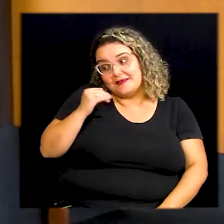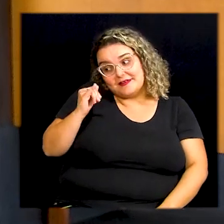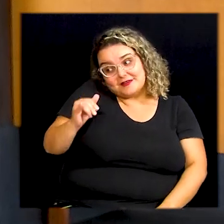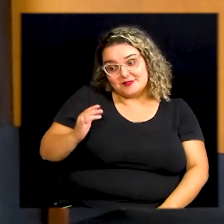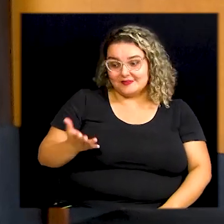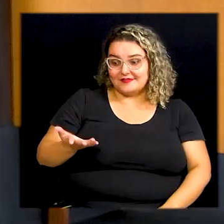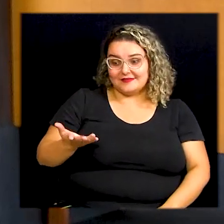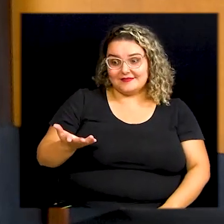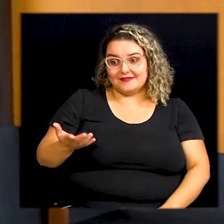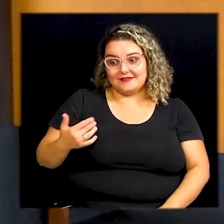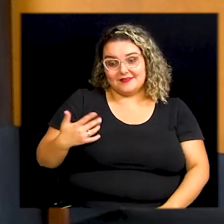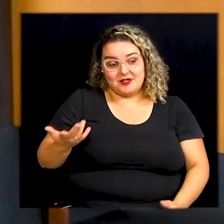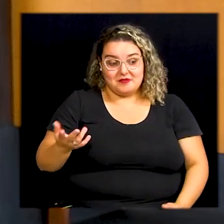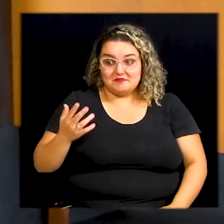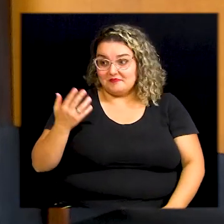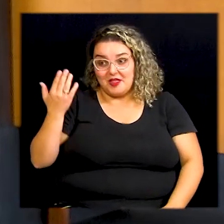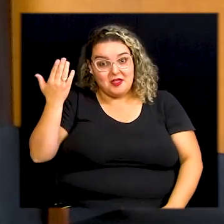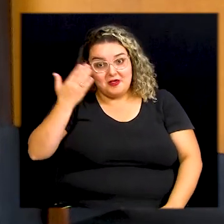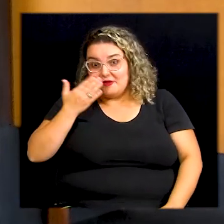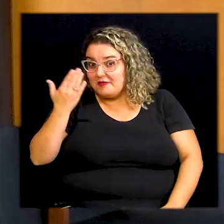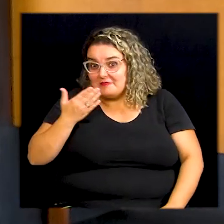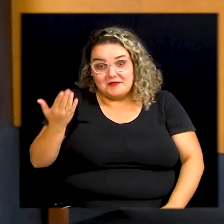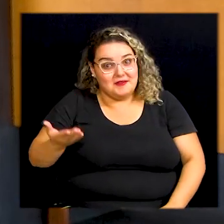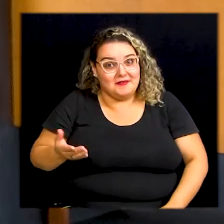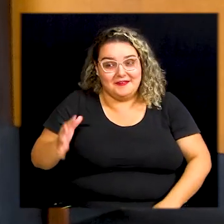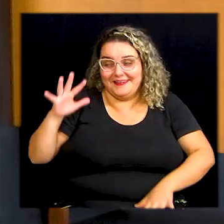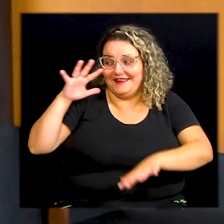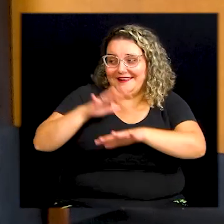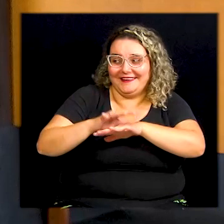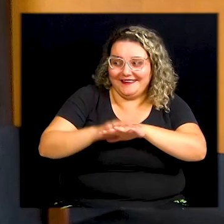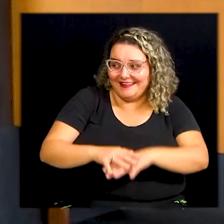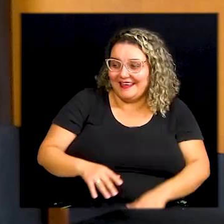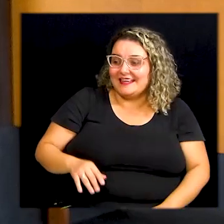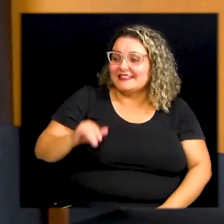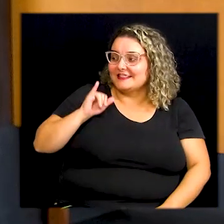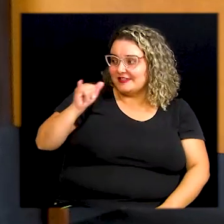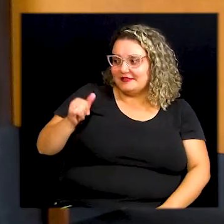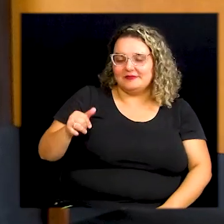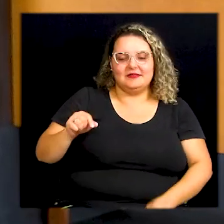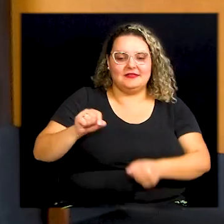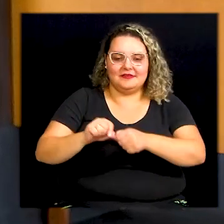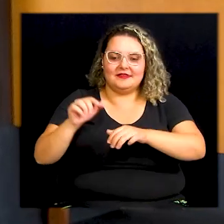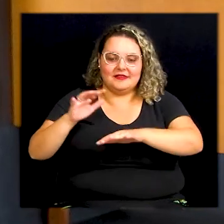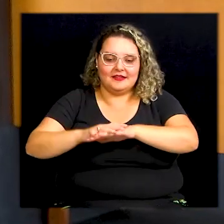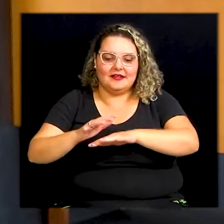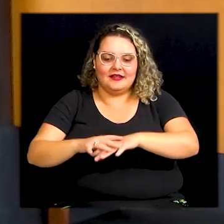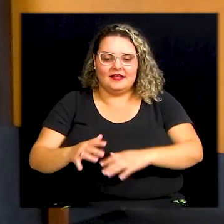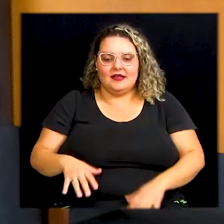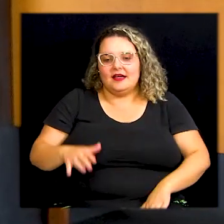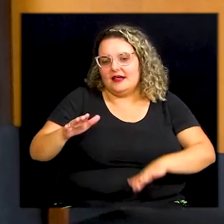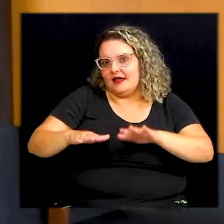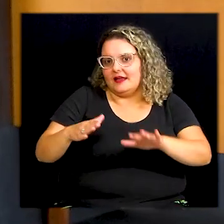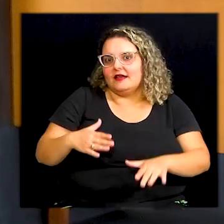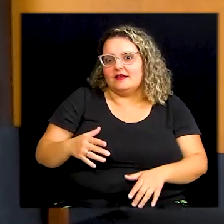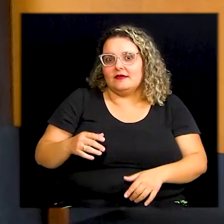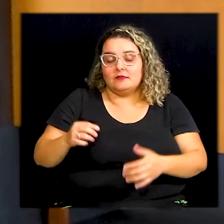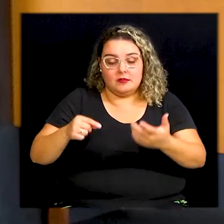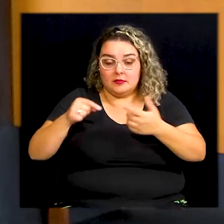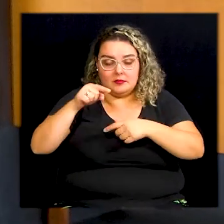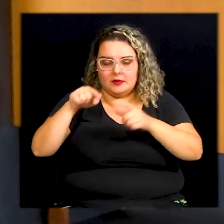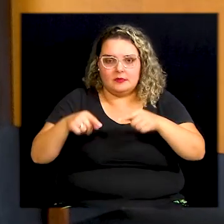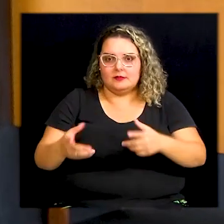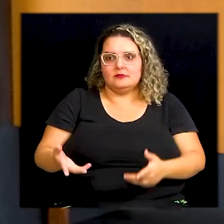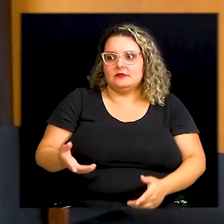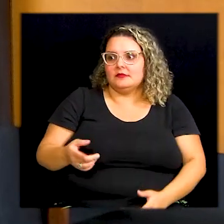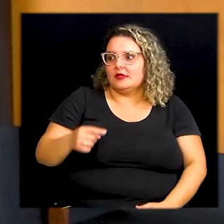Mas eu sou sujeito a falar, né? Nunca vi ele fazer conta, não. Você já falou para ele fazer alguma conta aí? Ele, às vezes ele faz umas contas